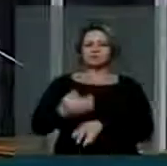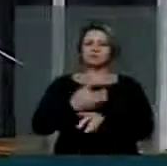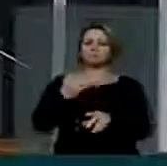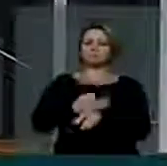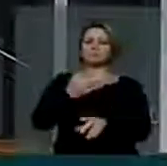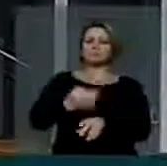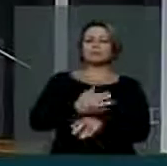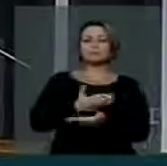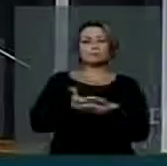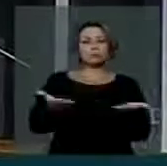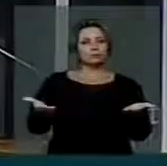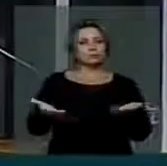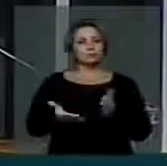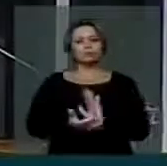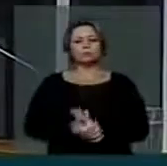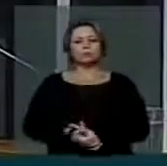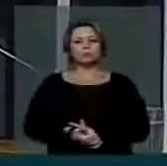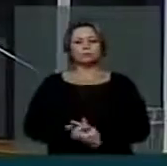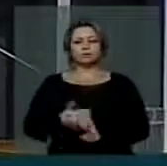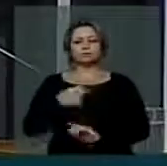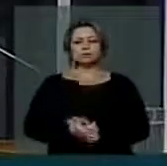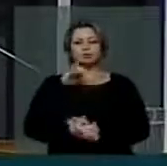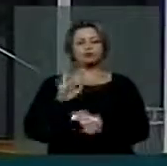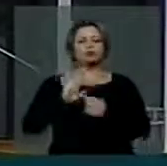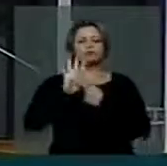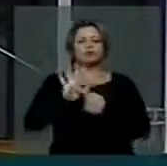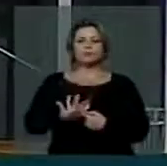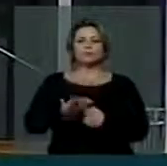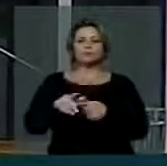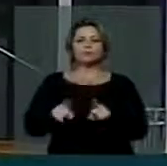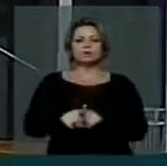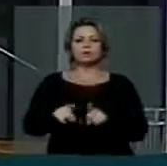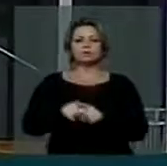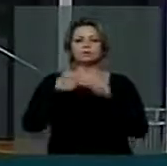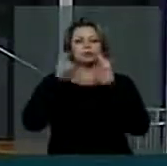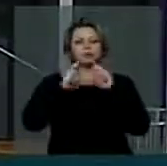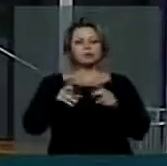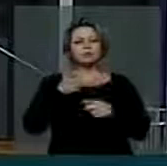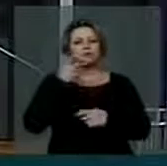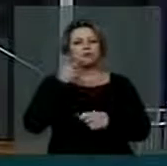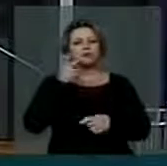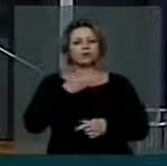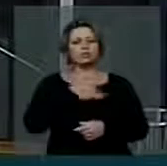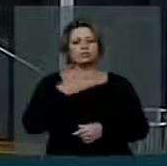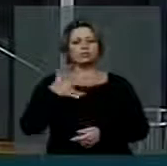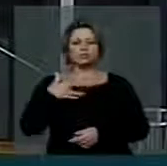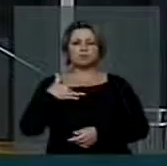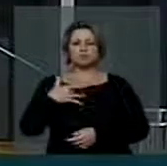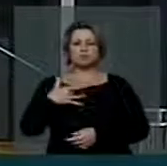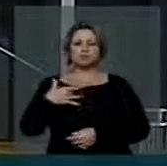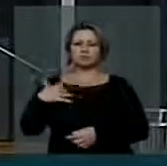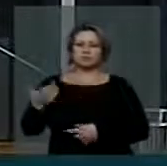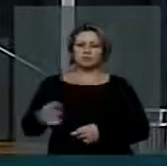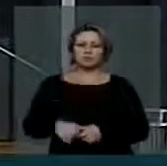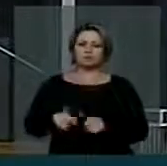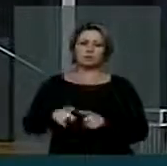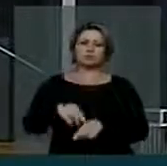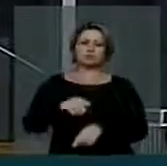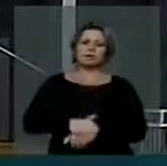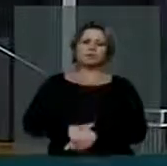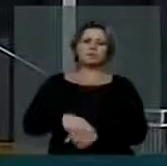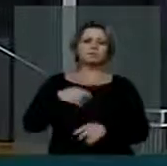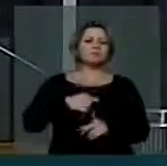nos tempos atuais, o que se refere à atenção à saúde. Este é, sem dúvida, um dos